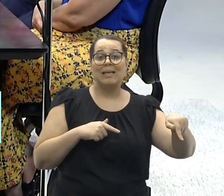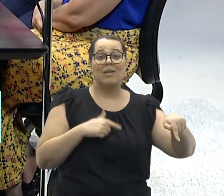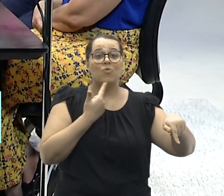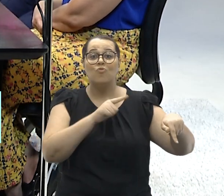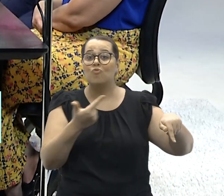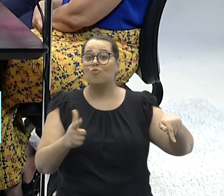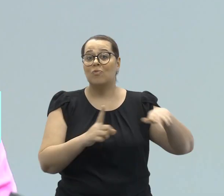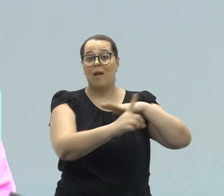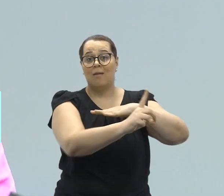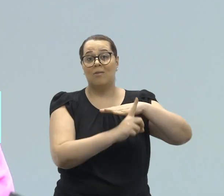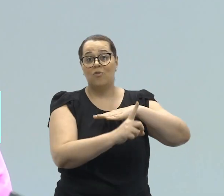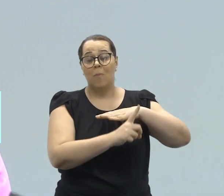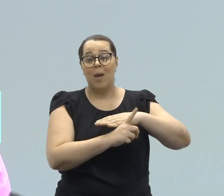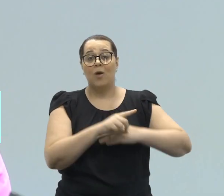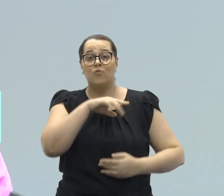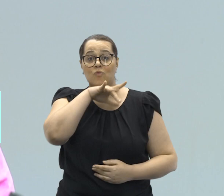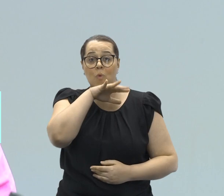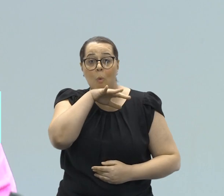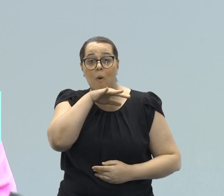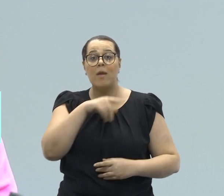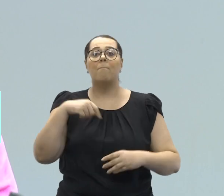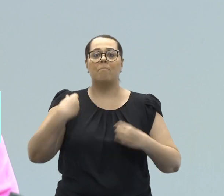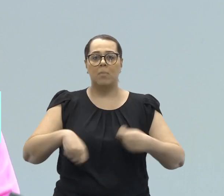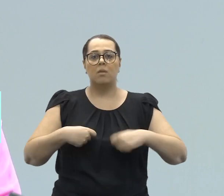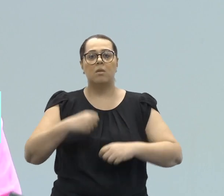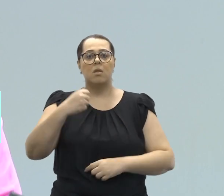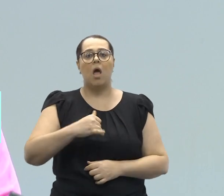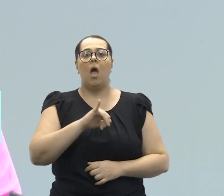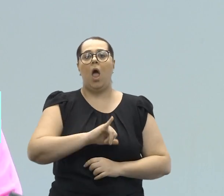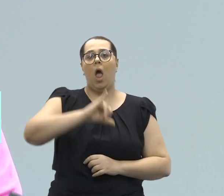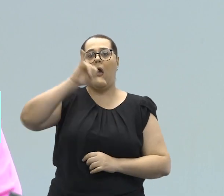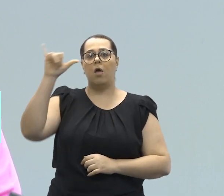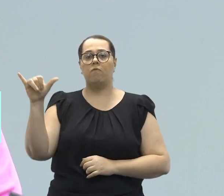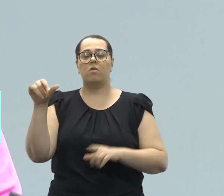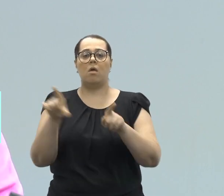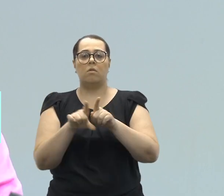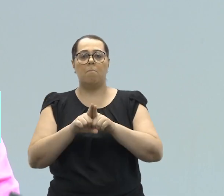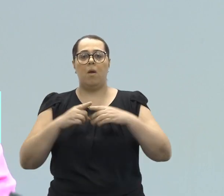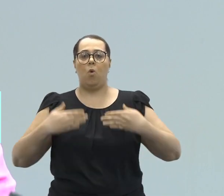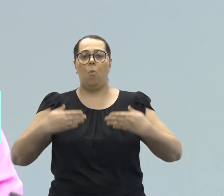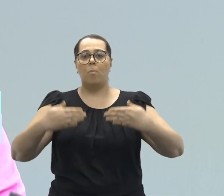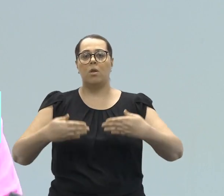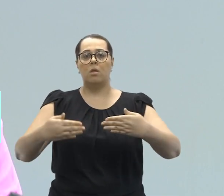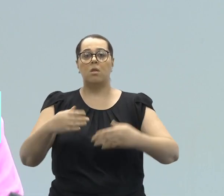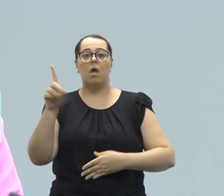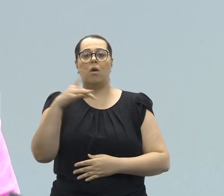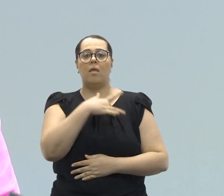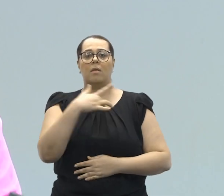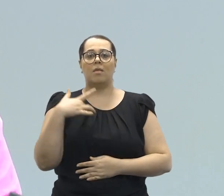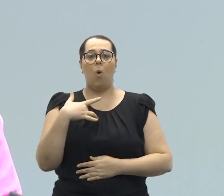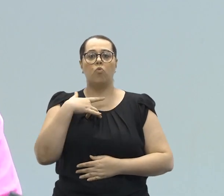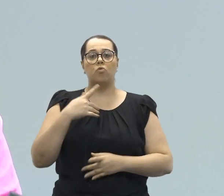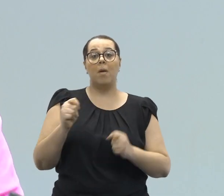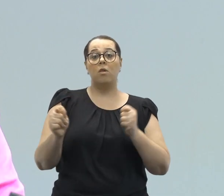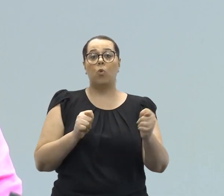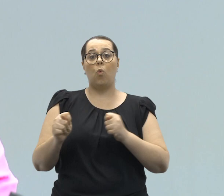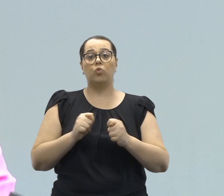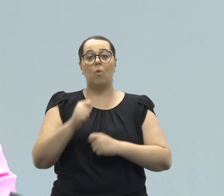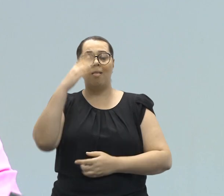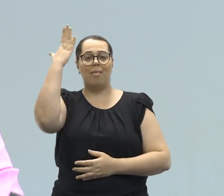Então, a notificação compulsória do câncer, ela é prevista exatamente para que os gestores se